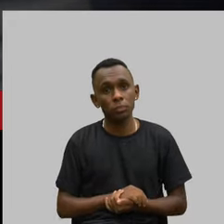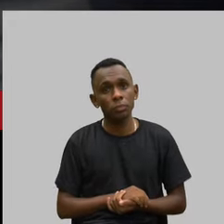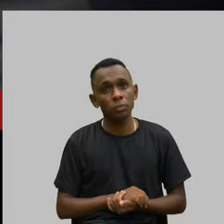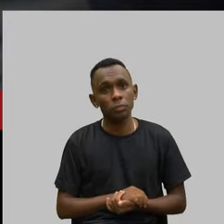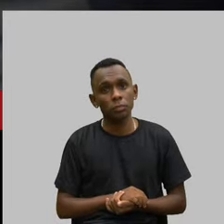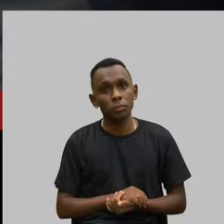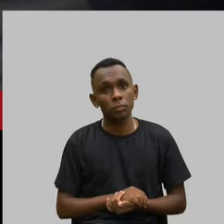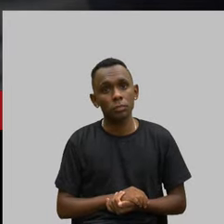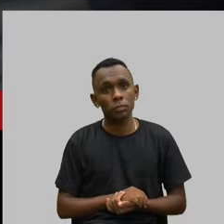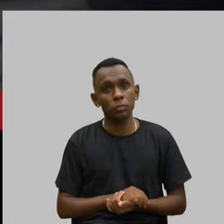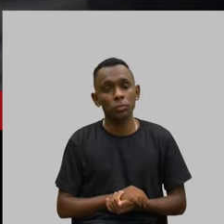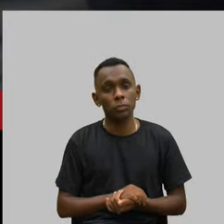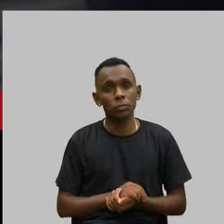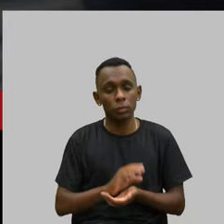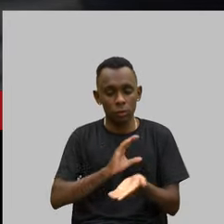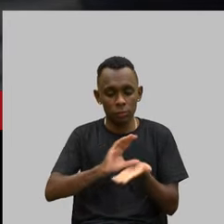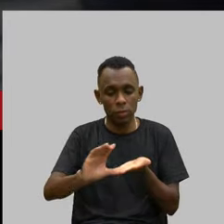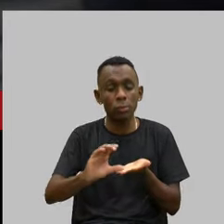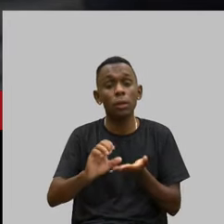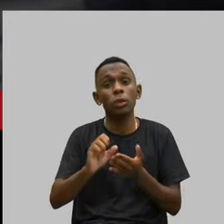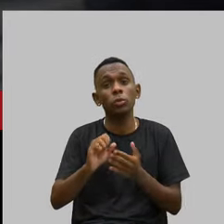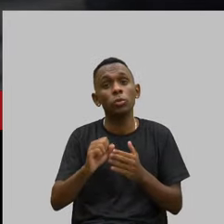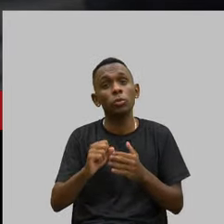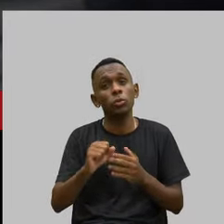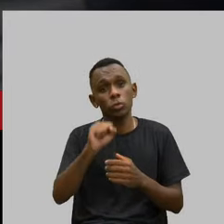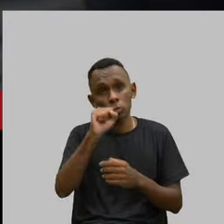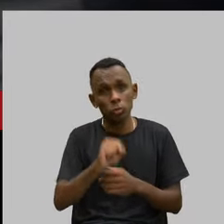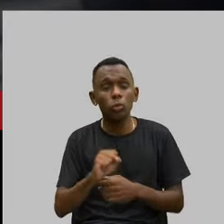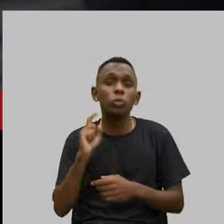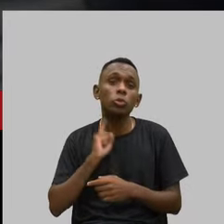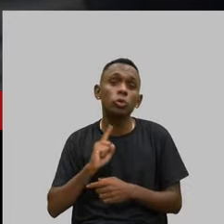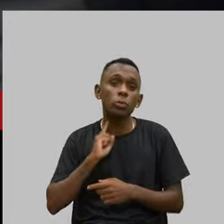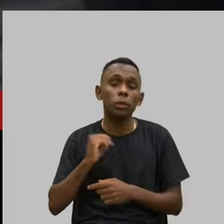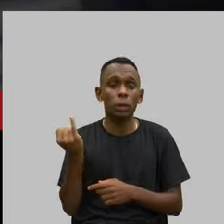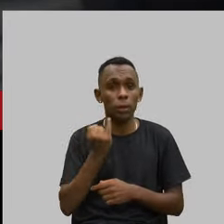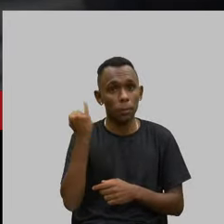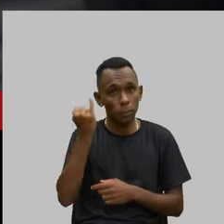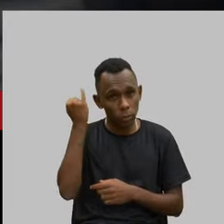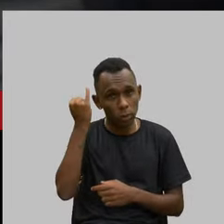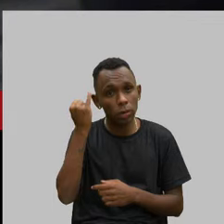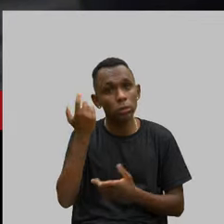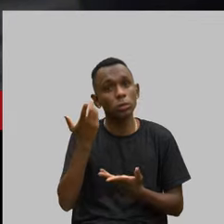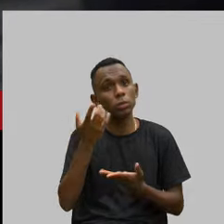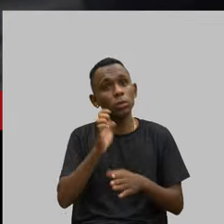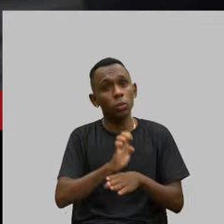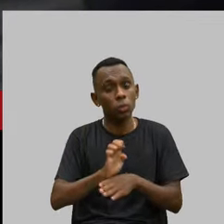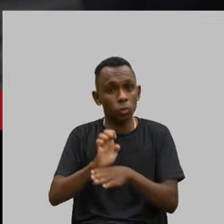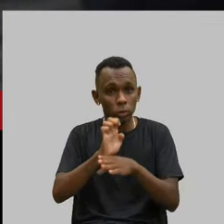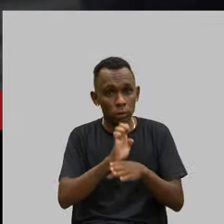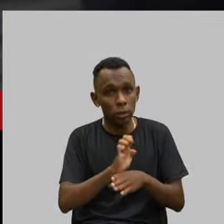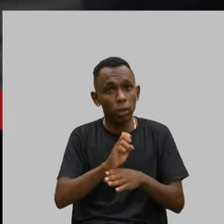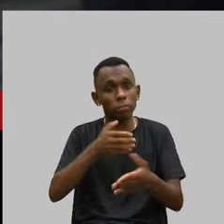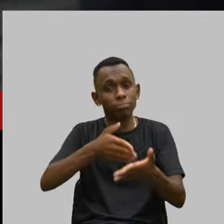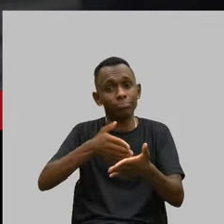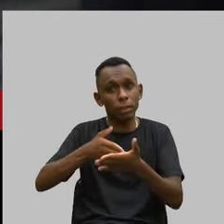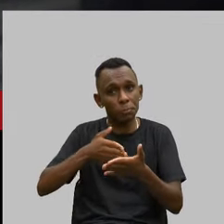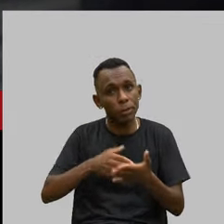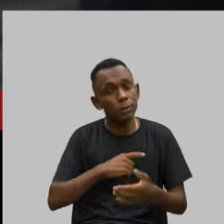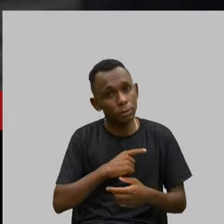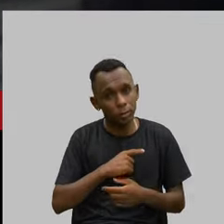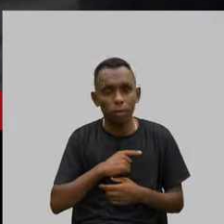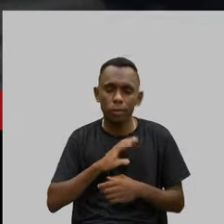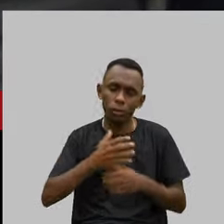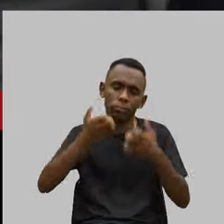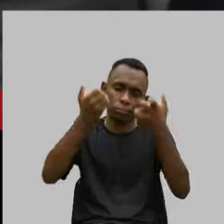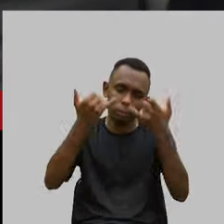investimento no sul de Minas eh mais uma vez é importante destacar que o estado passa por uma situação de restrição fiscal como a gente falou aqui várias